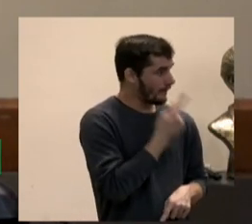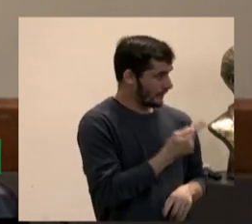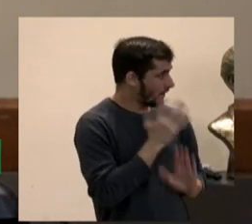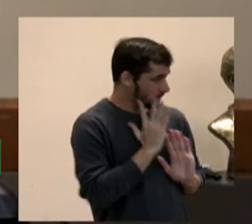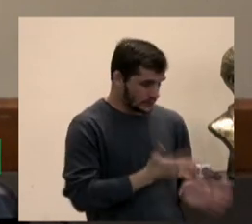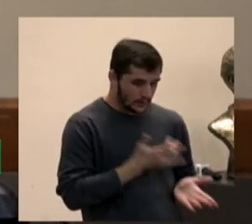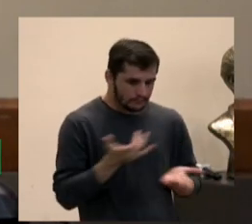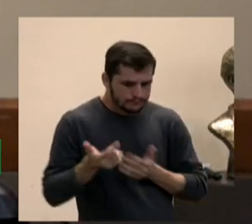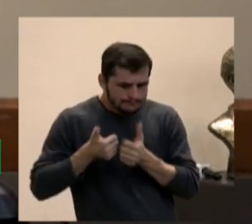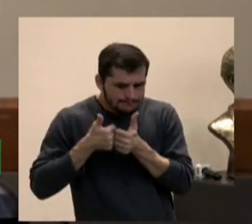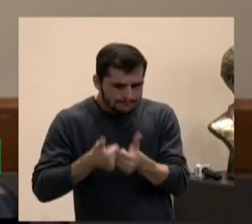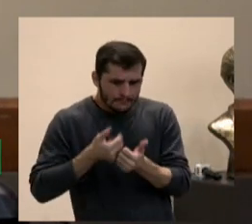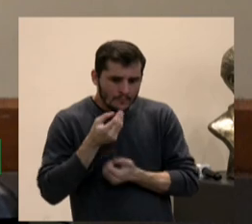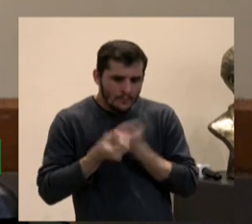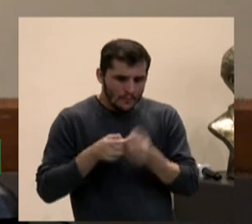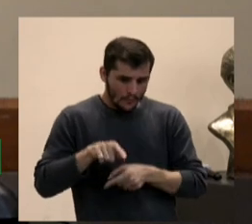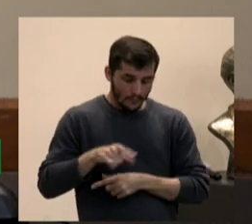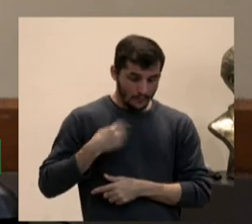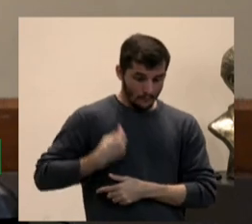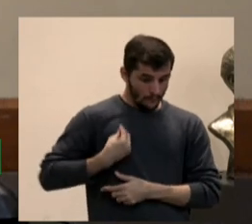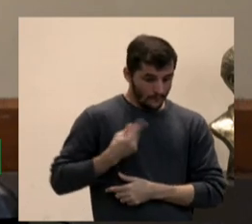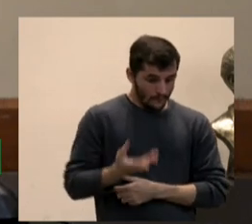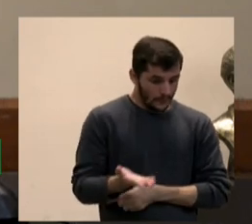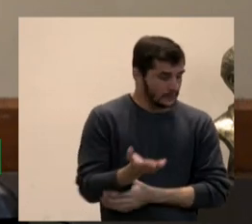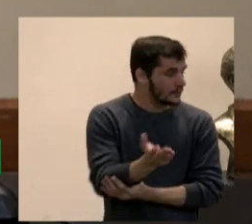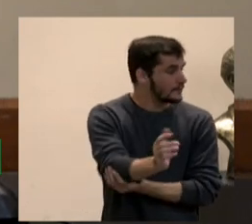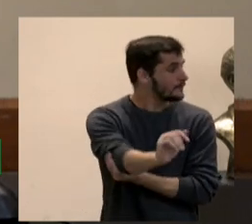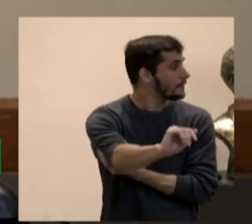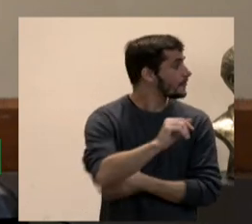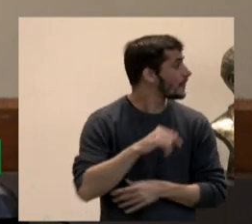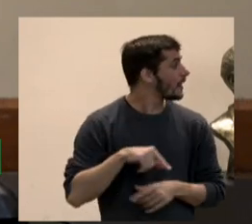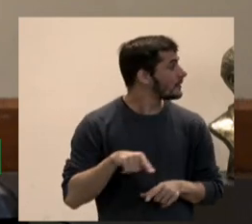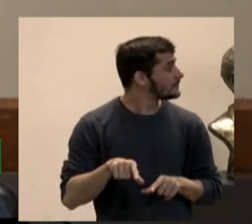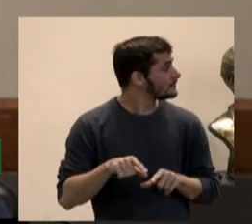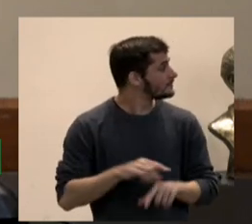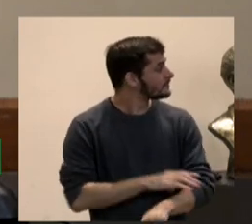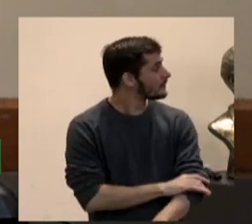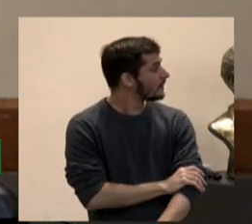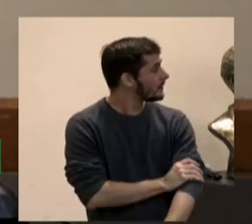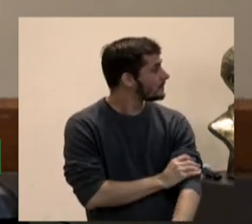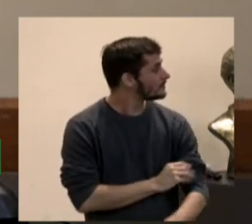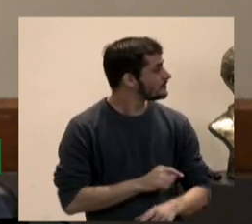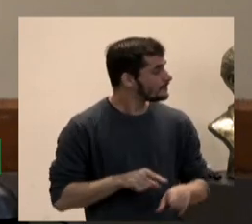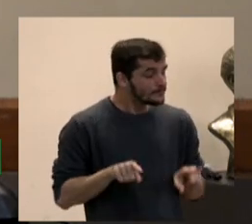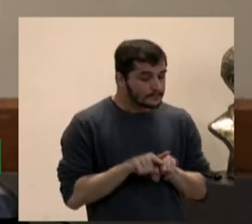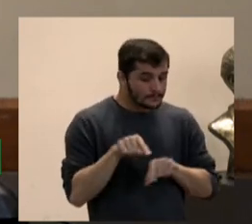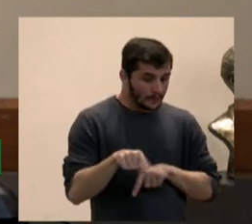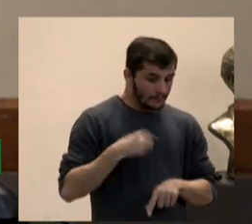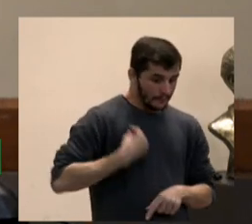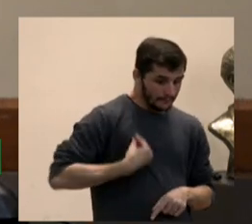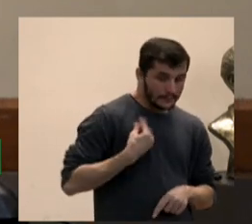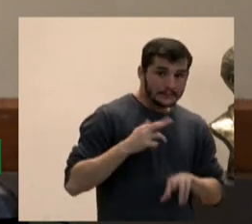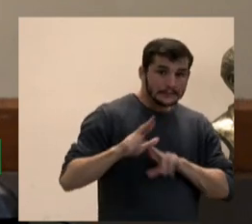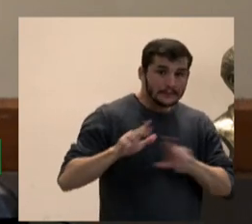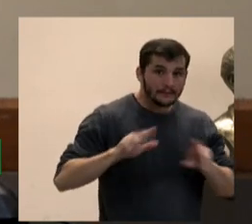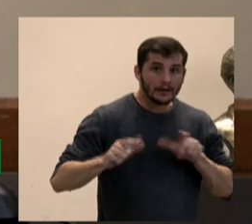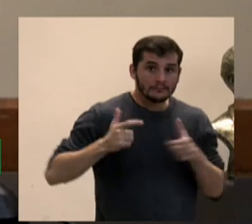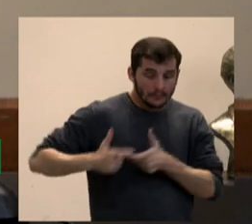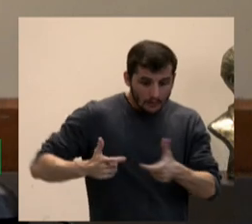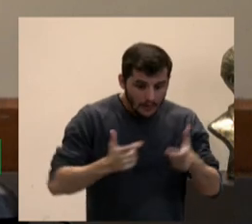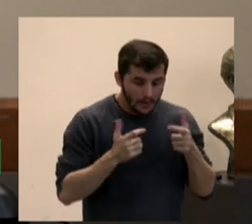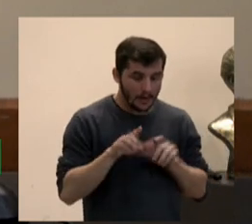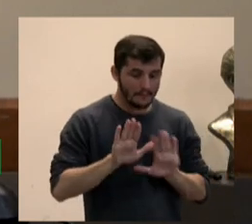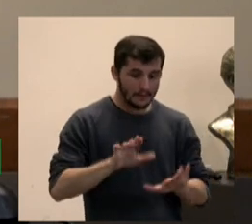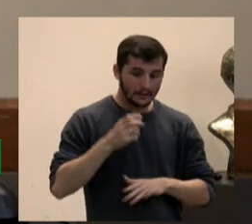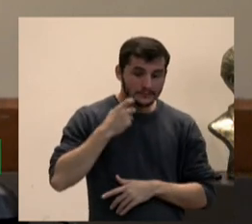mais. E também aqui muito, embora de lugares distintos, né, a Giovana